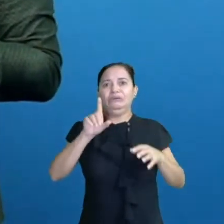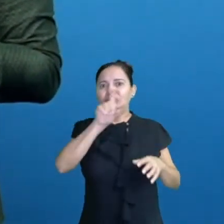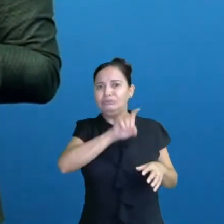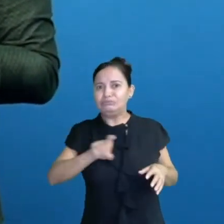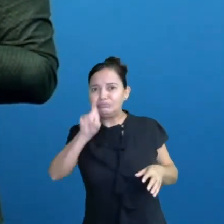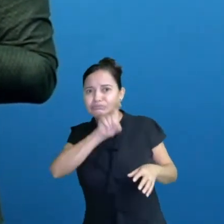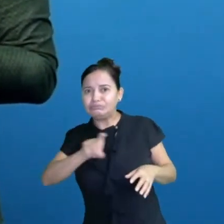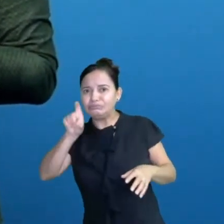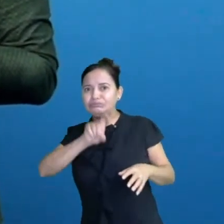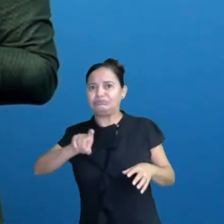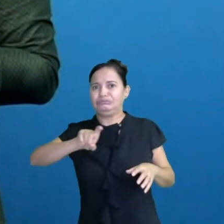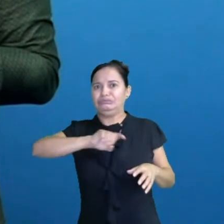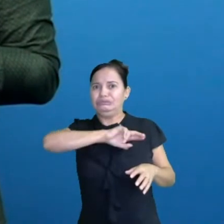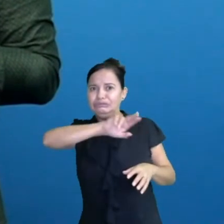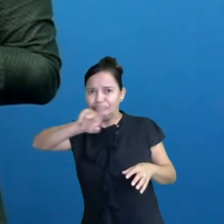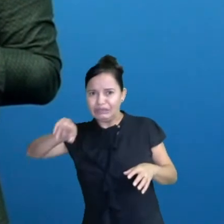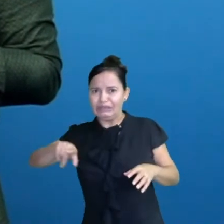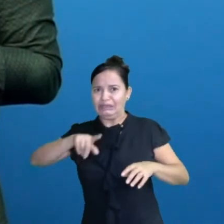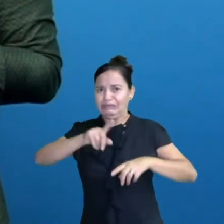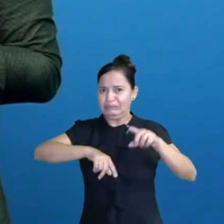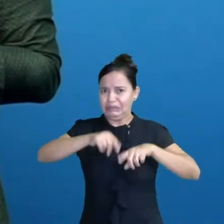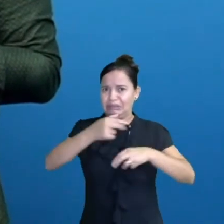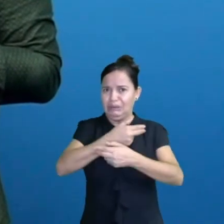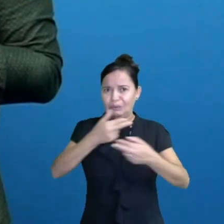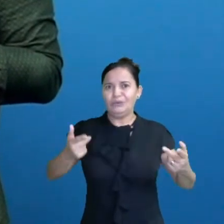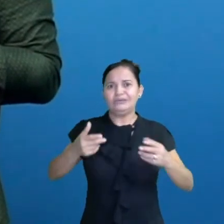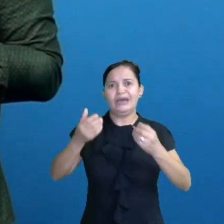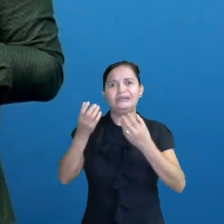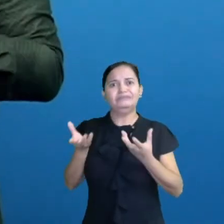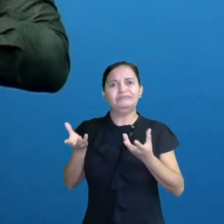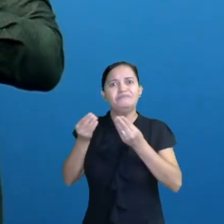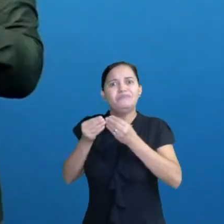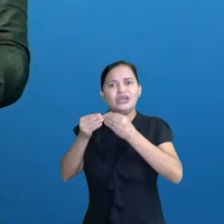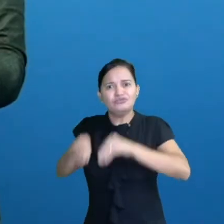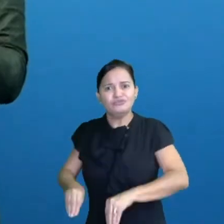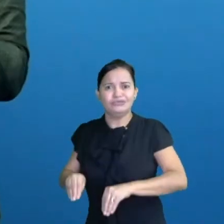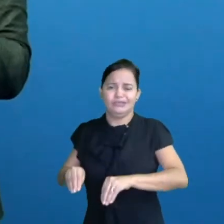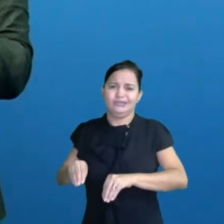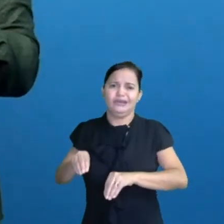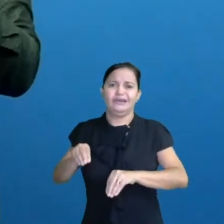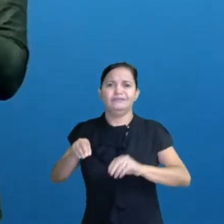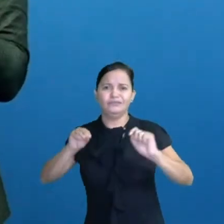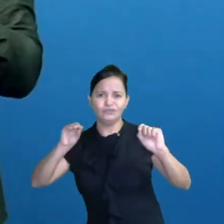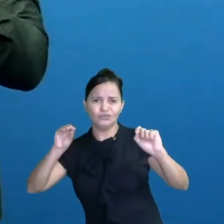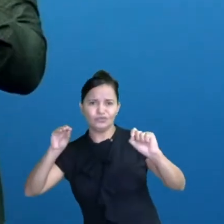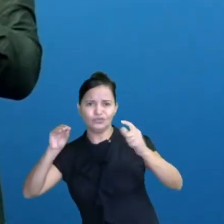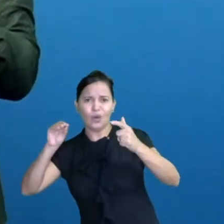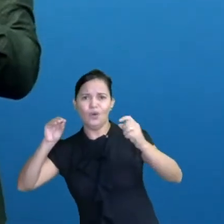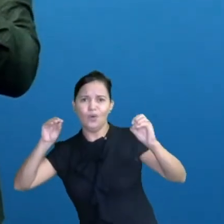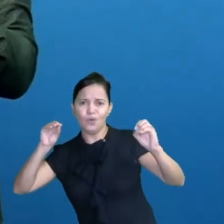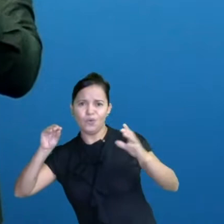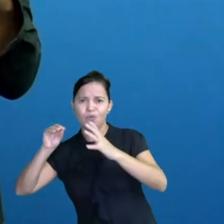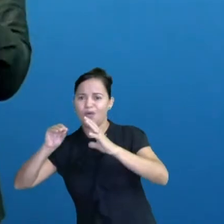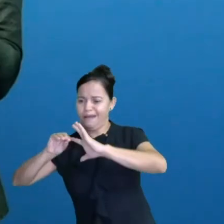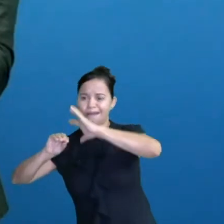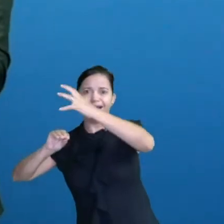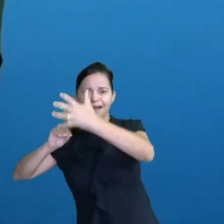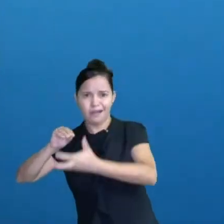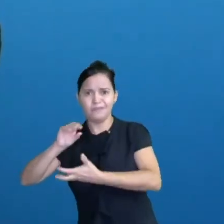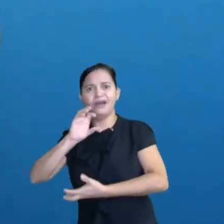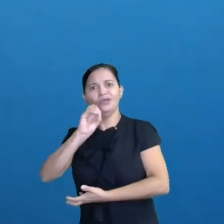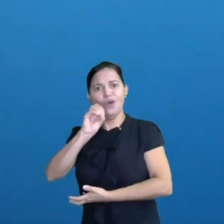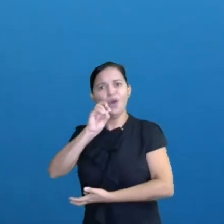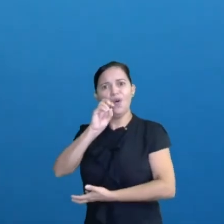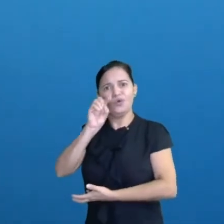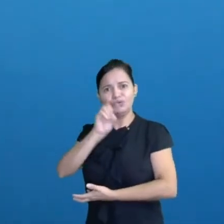com que, infelizmente, isso seja prejudicial, destruindo a camada de ozônio. Por quê? Porque não há tempo do planeta se recuperar, não há tempo dessa camada de ozônio ser